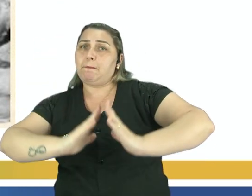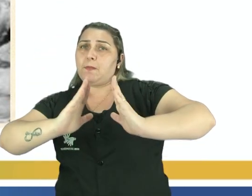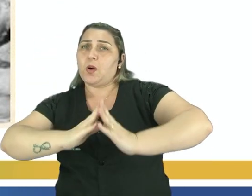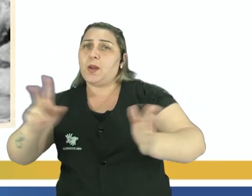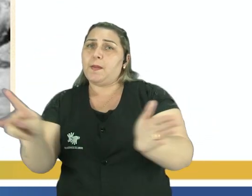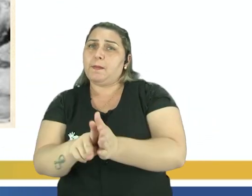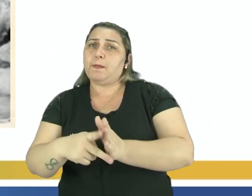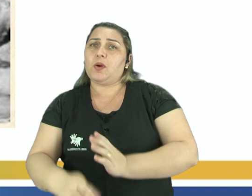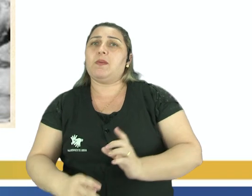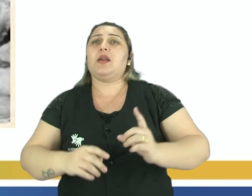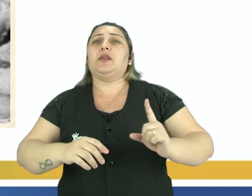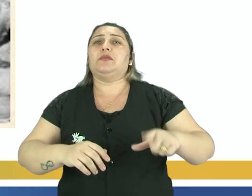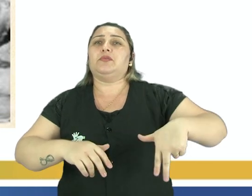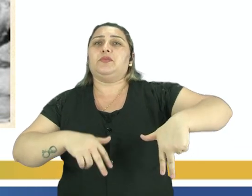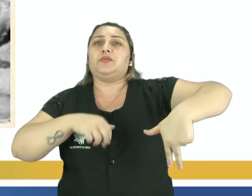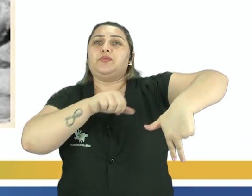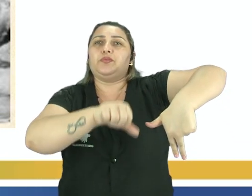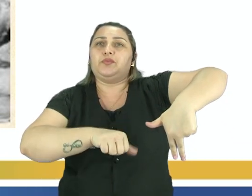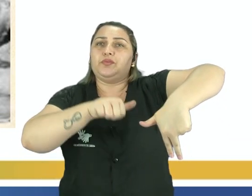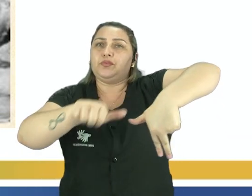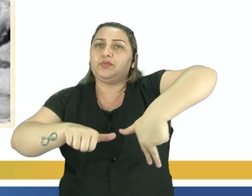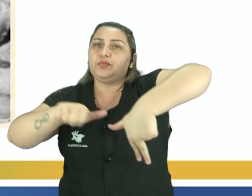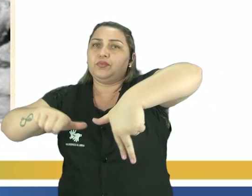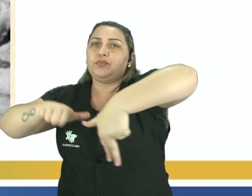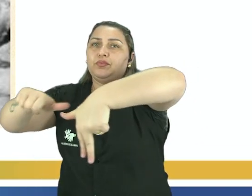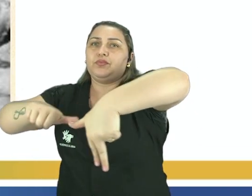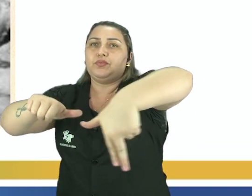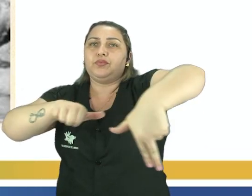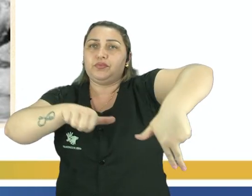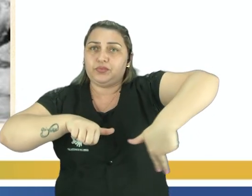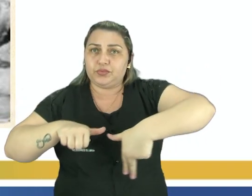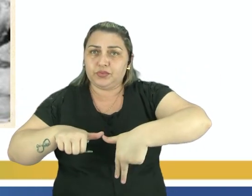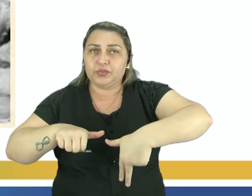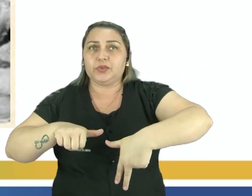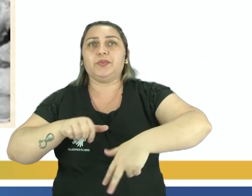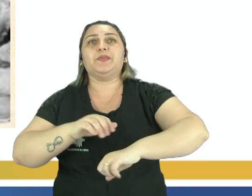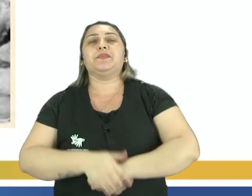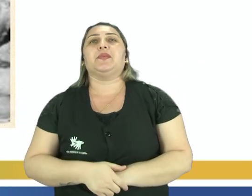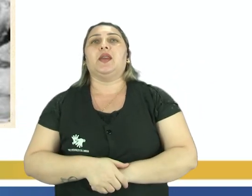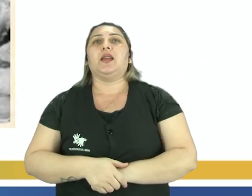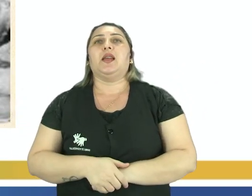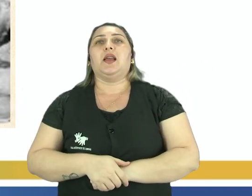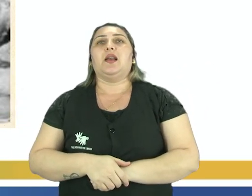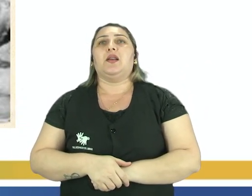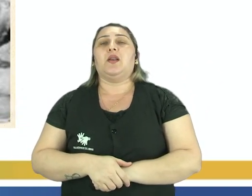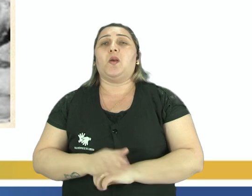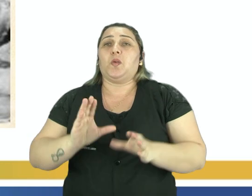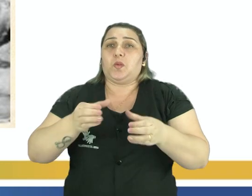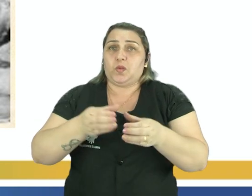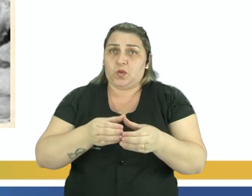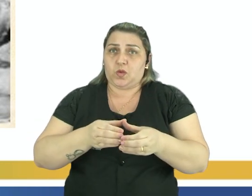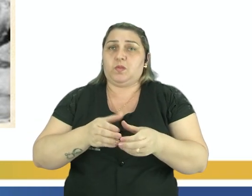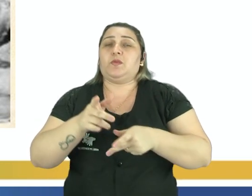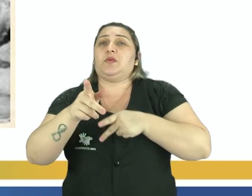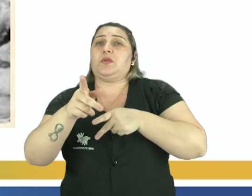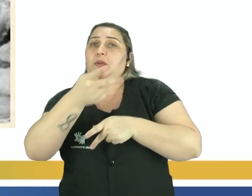nômades. Então, vamos aqui destacar o que é ser nômade, né? Então, Nômades são aqueles grupos de